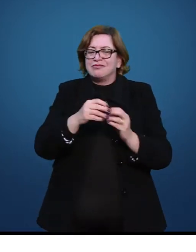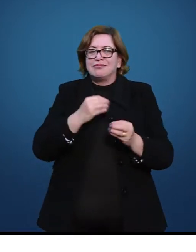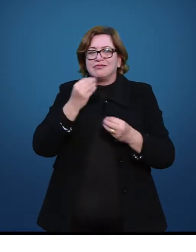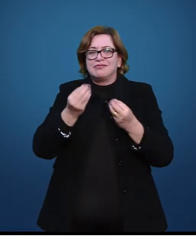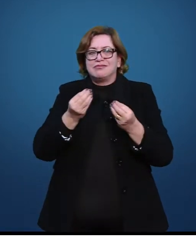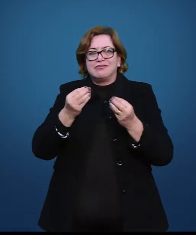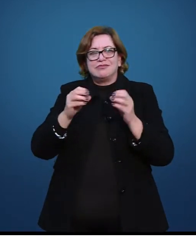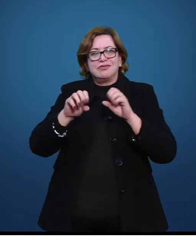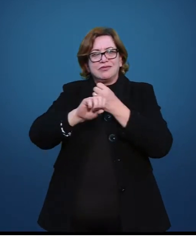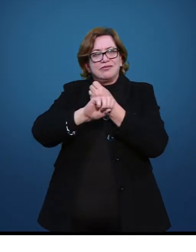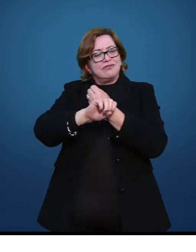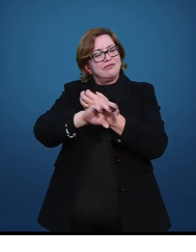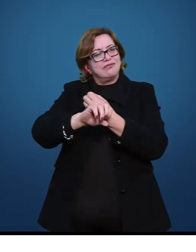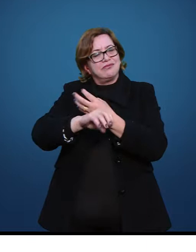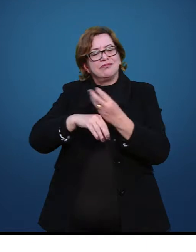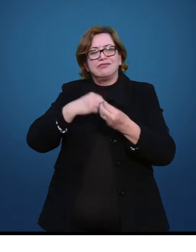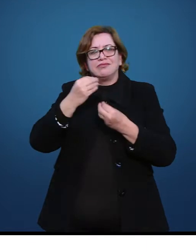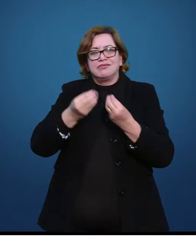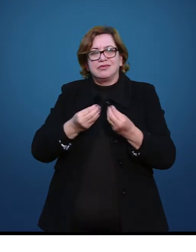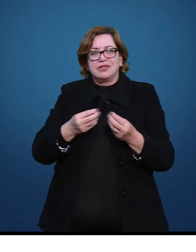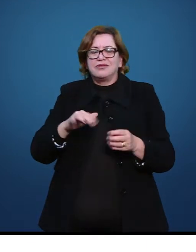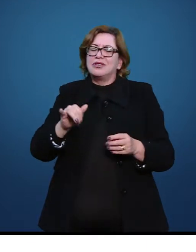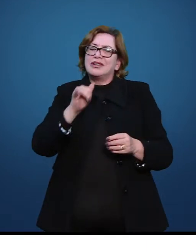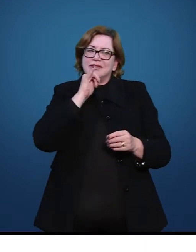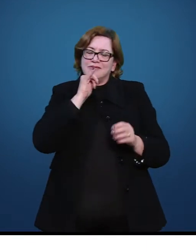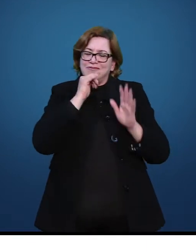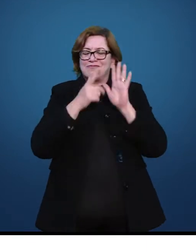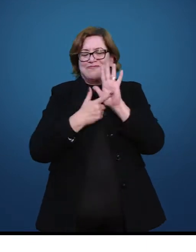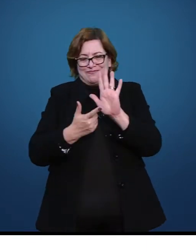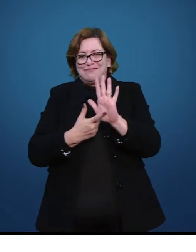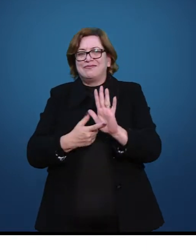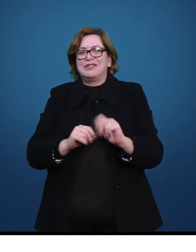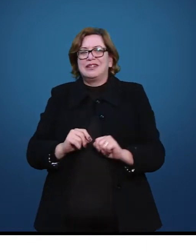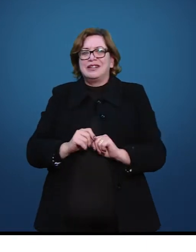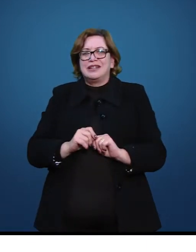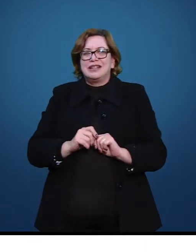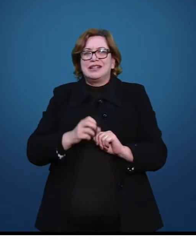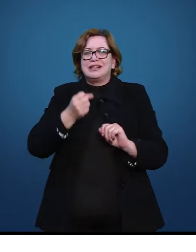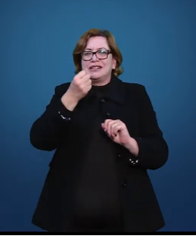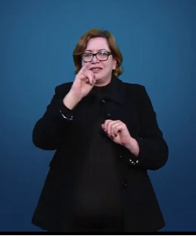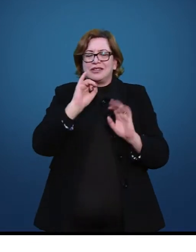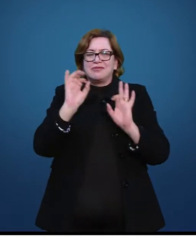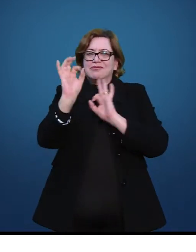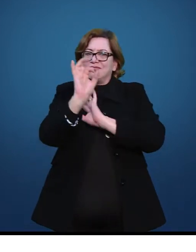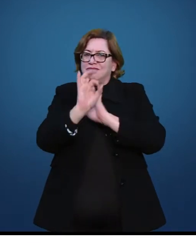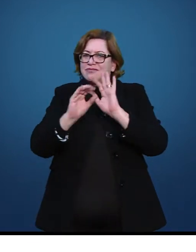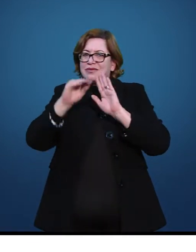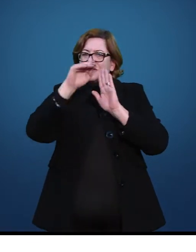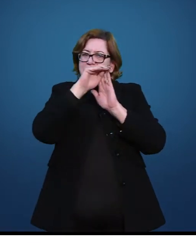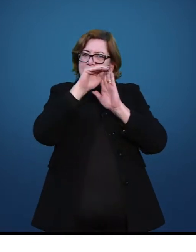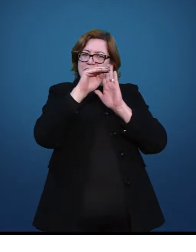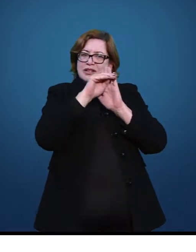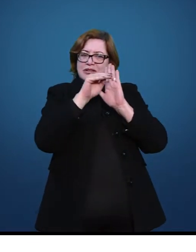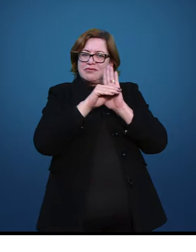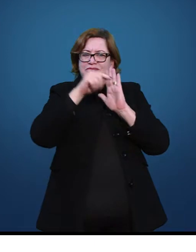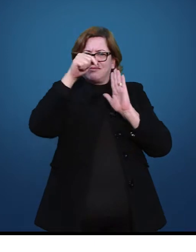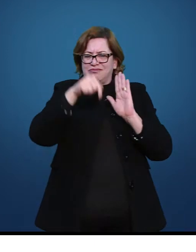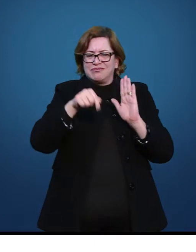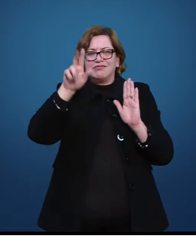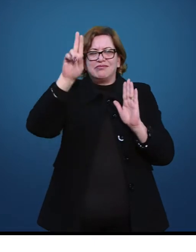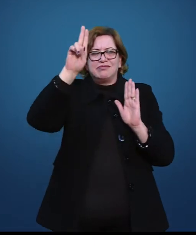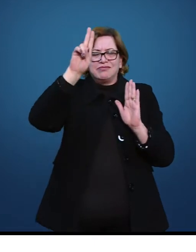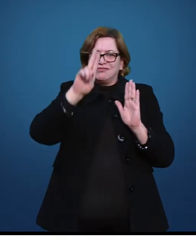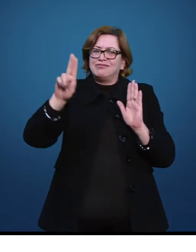nesse processo, nesse fazer. Então, vou dar um exemplo prático. Quando nós estamos estruturando o nosso plano de ensino na universidade, por